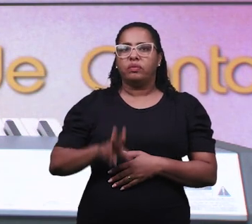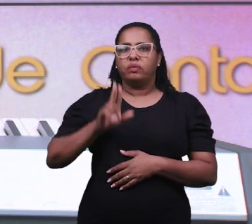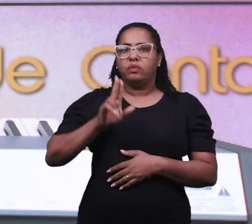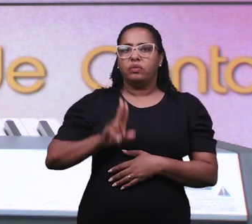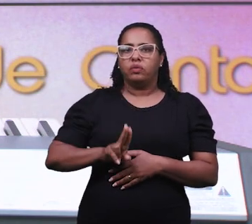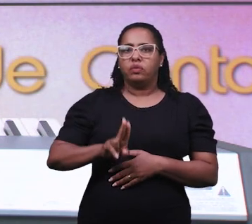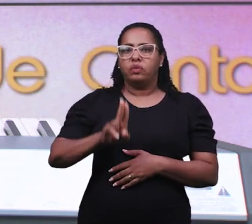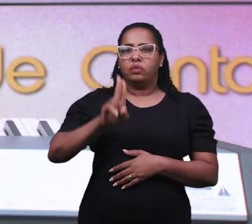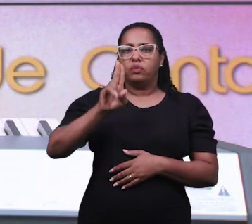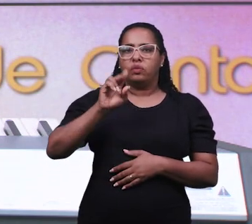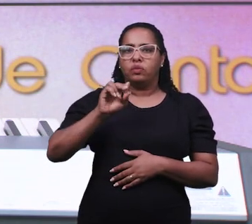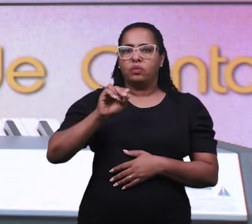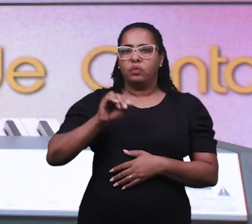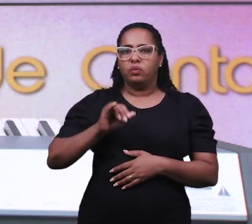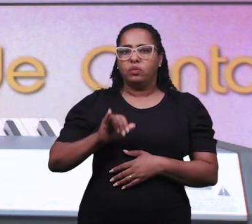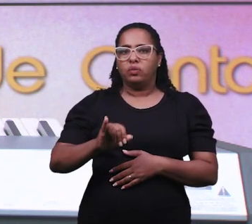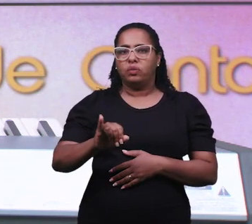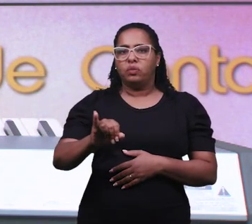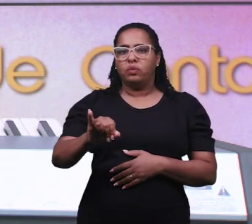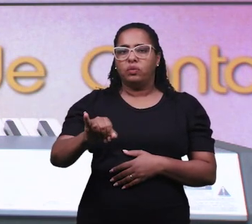Movimentos sutis.